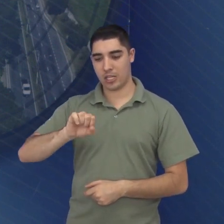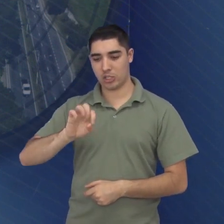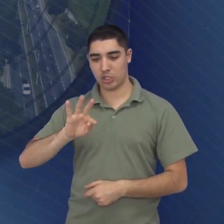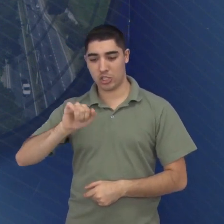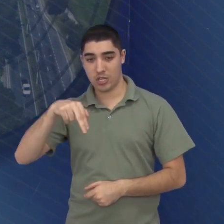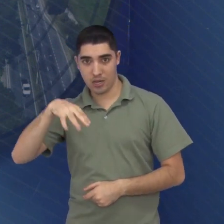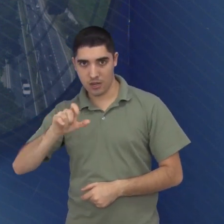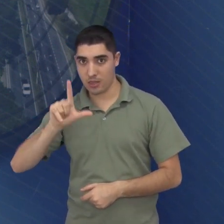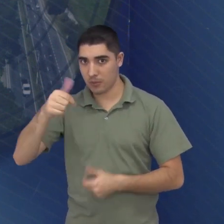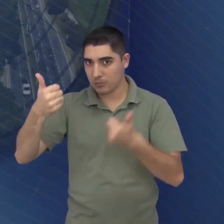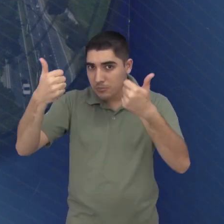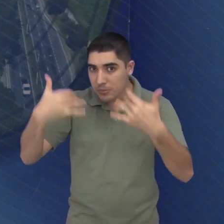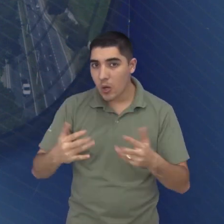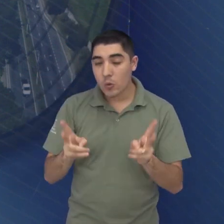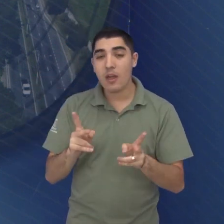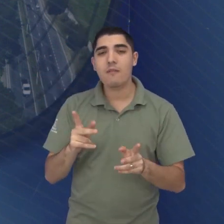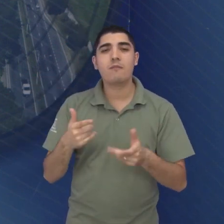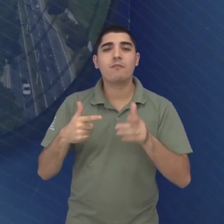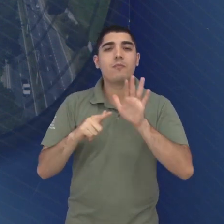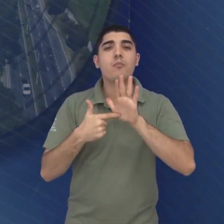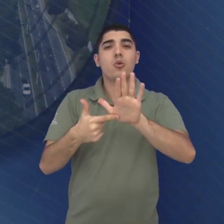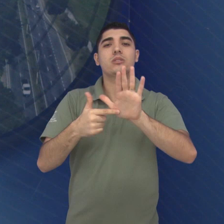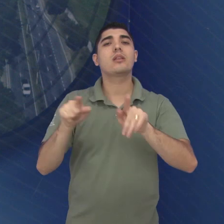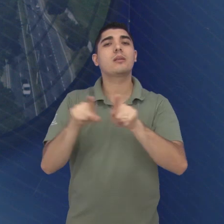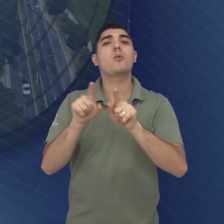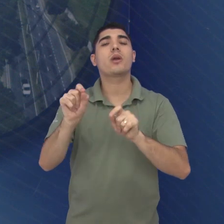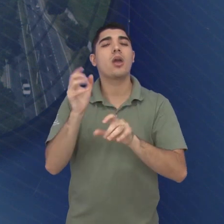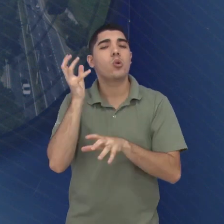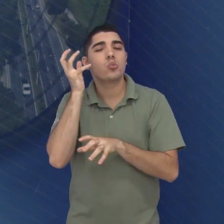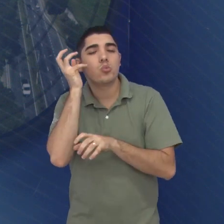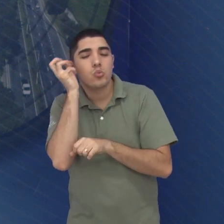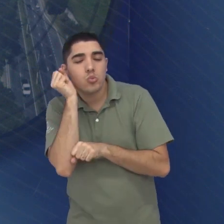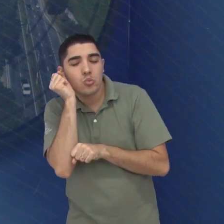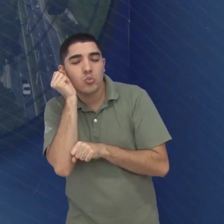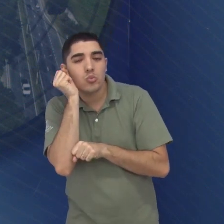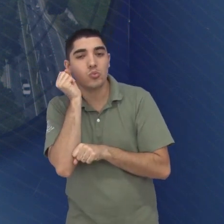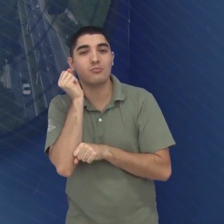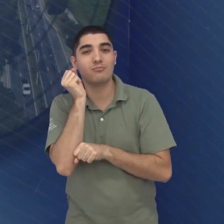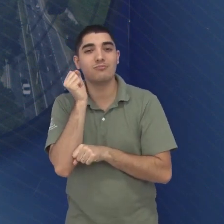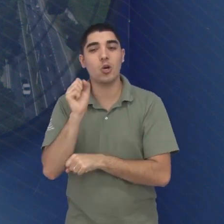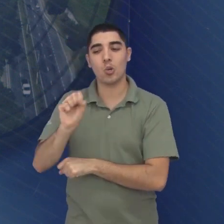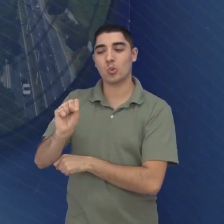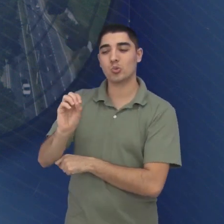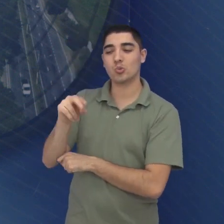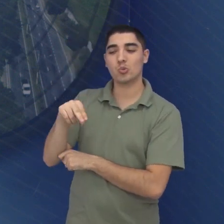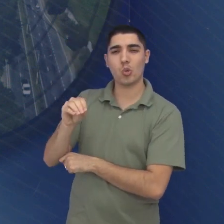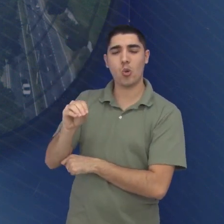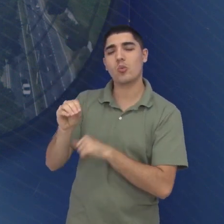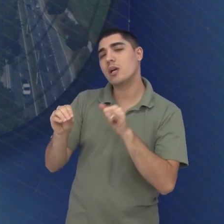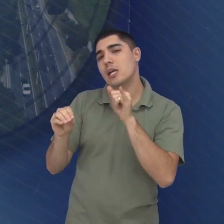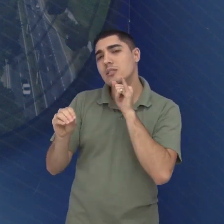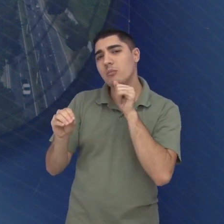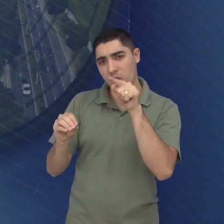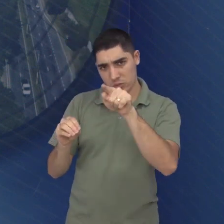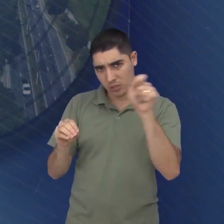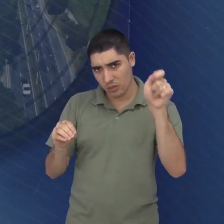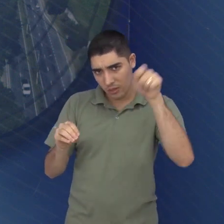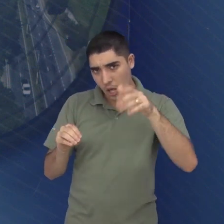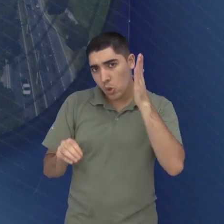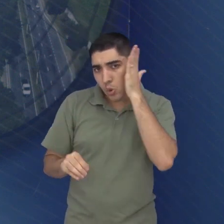também. E a gente vai falar de sono, né? A Rafaela comentou sobre deixar o celular na cabeceira da cama. Você tem conseguido